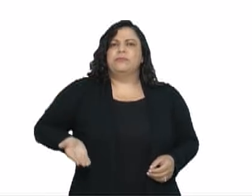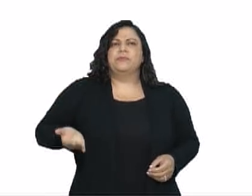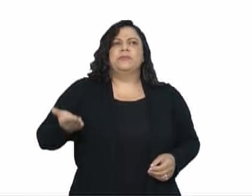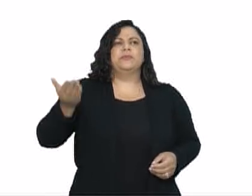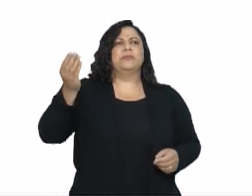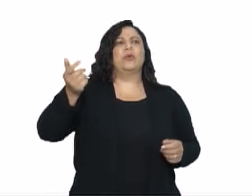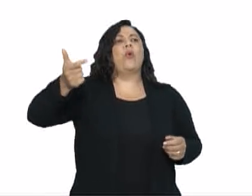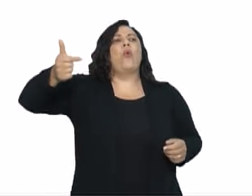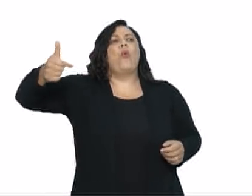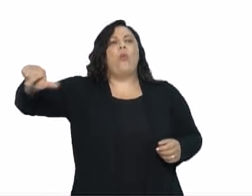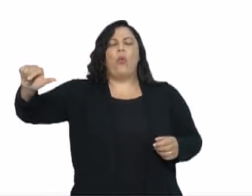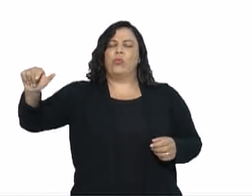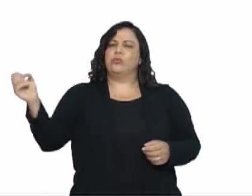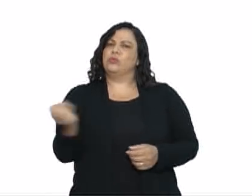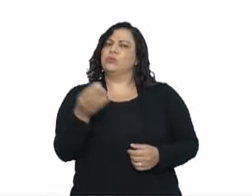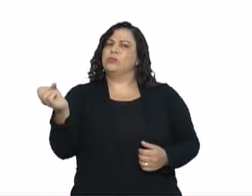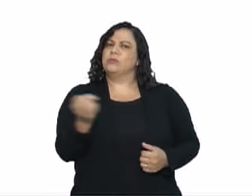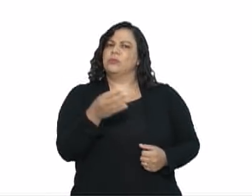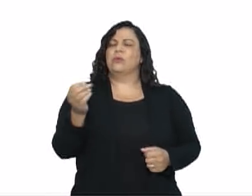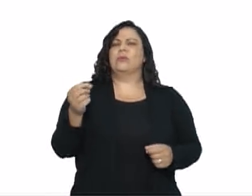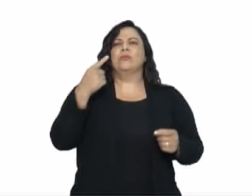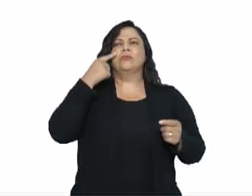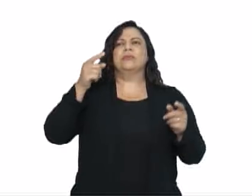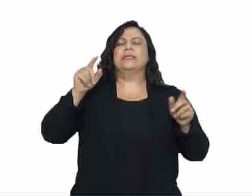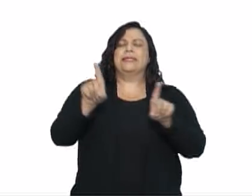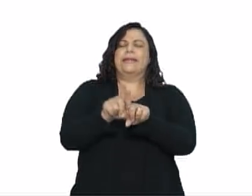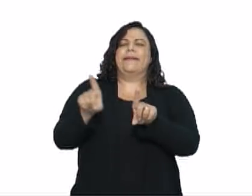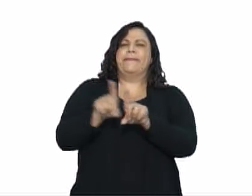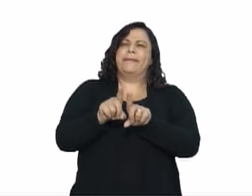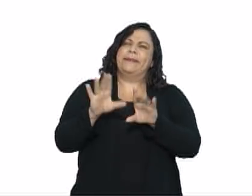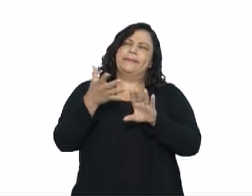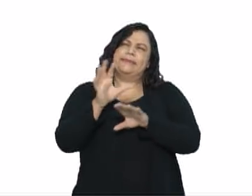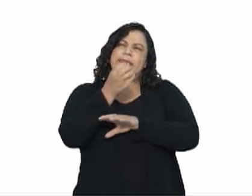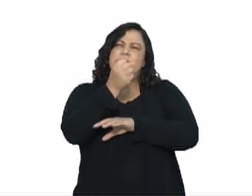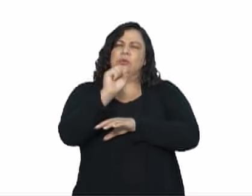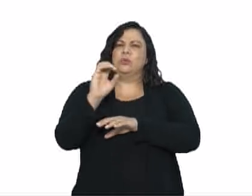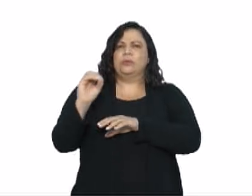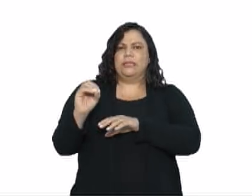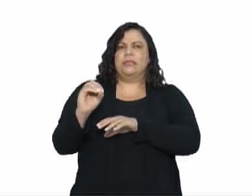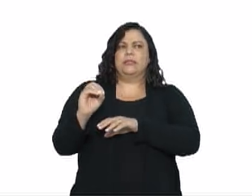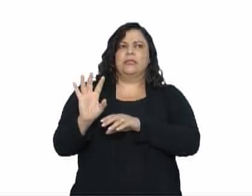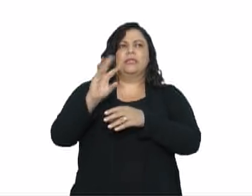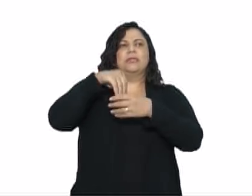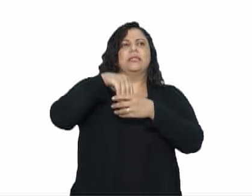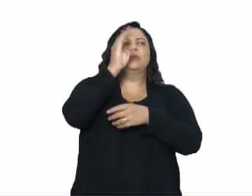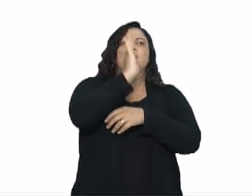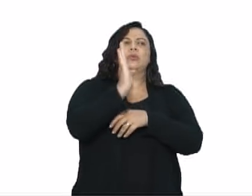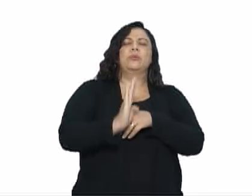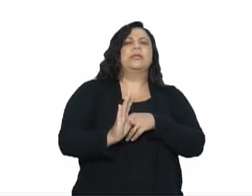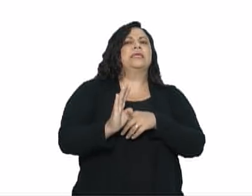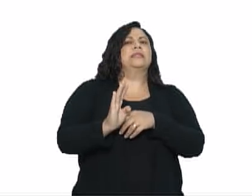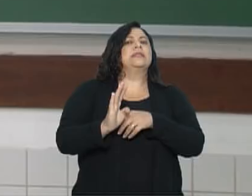possuem esperança em torno de 80, 83 anos. O Brasil ainda com problemas para chegar